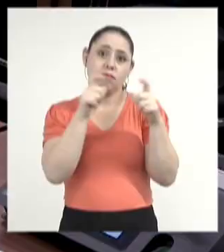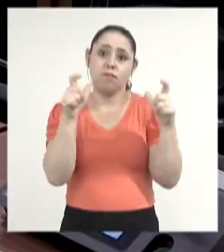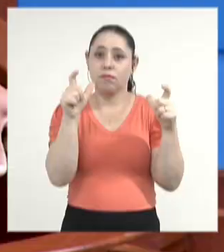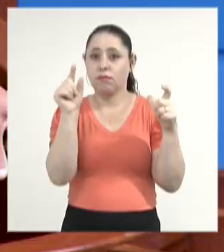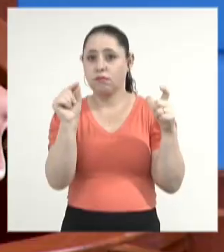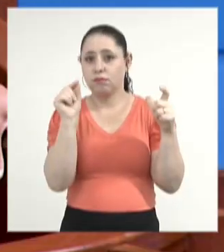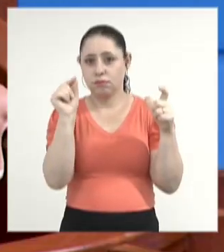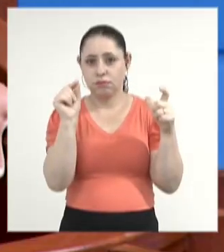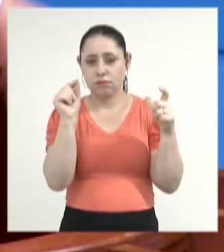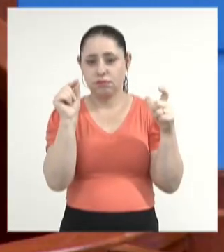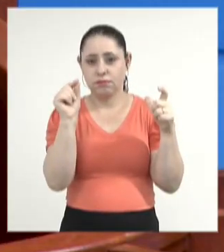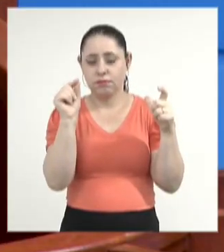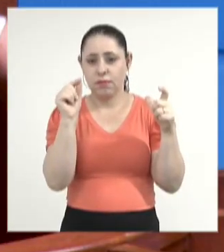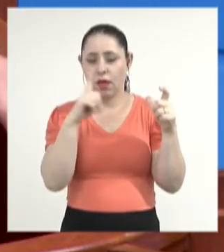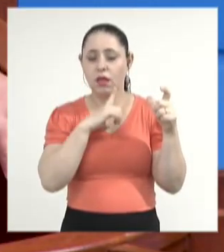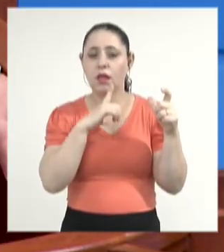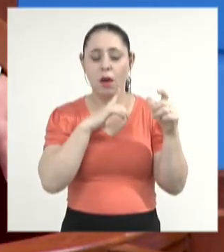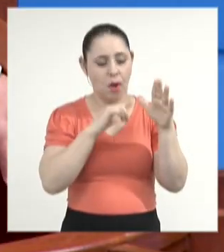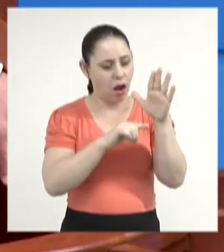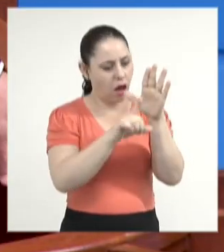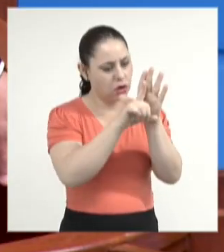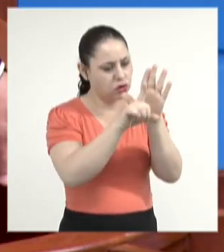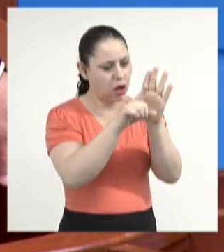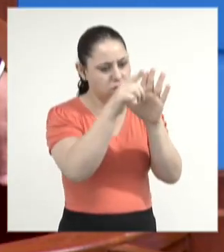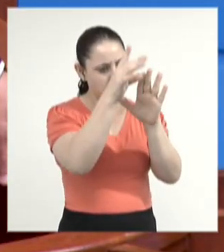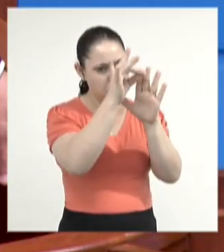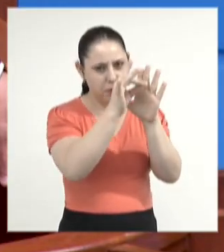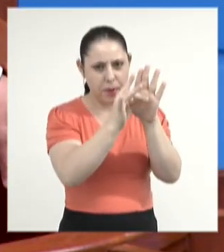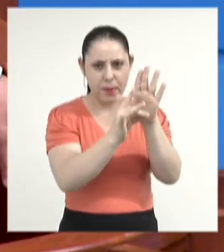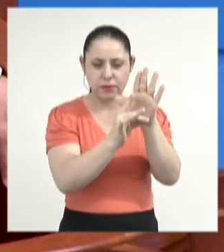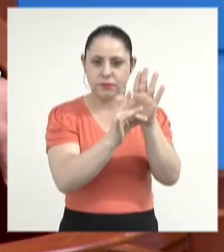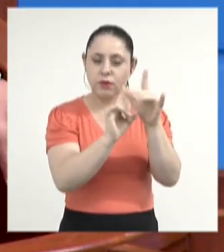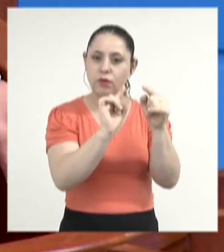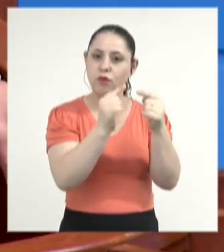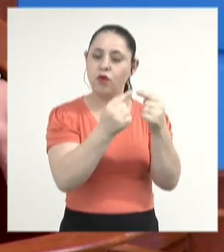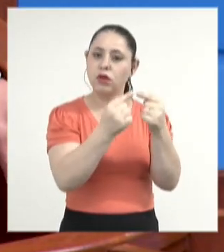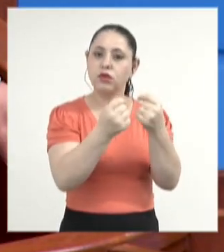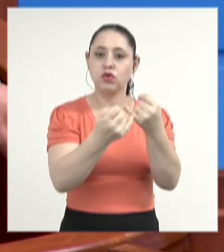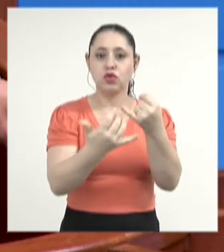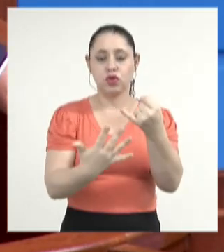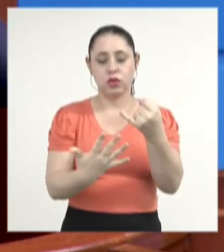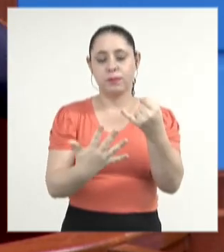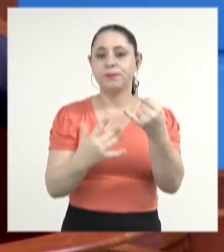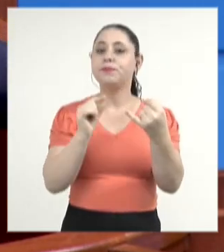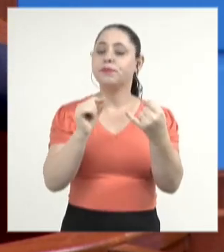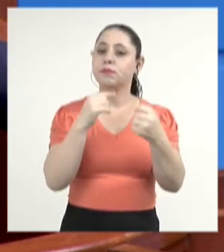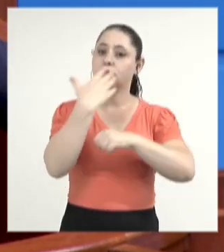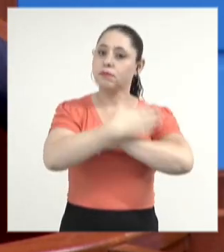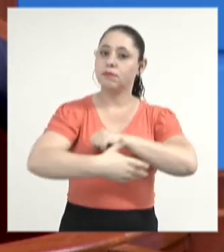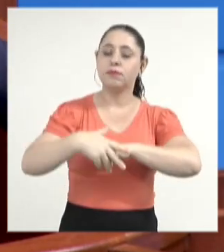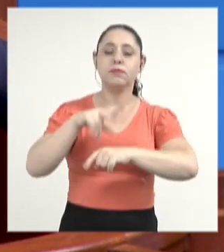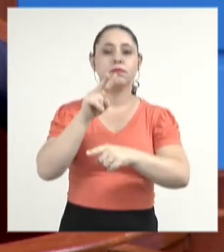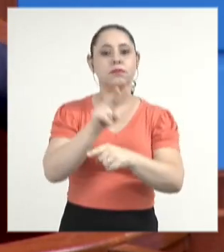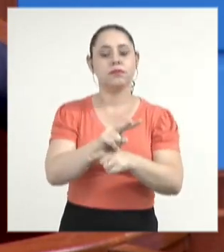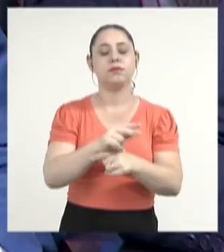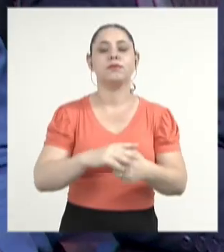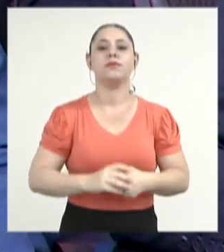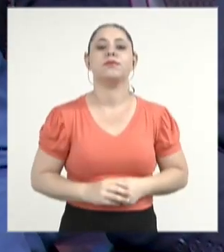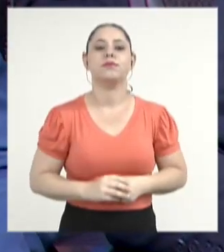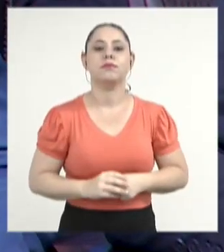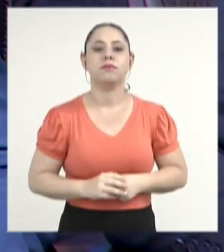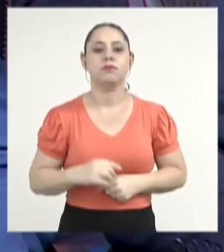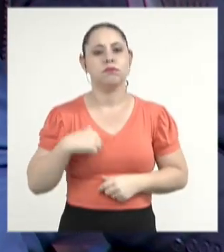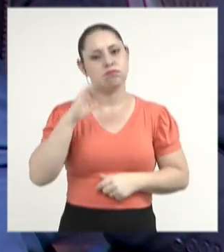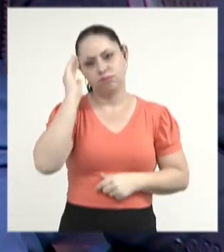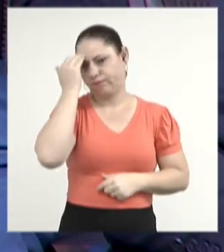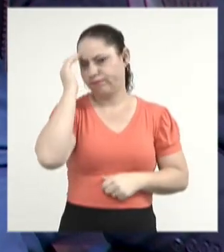maior de ter uma legislação voltada à preservação e à proteção desse bioma. Eu